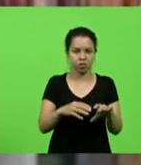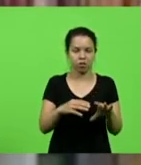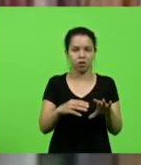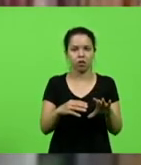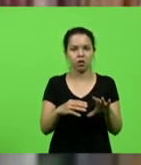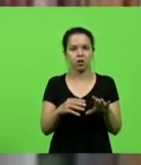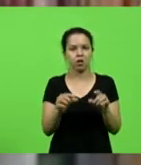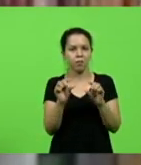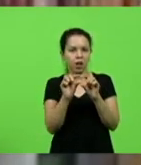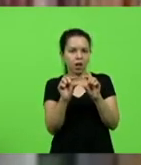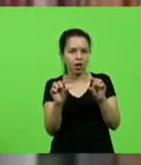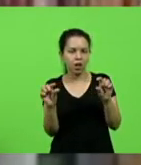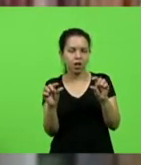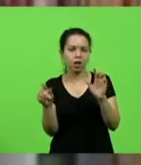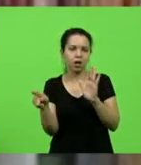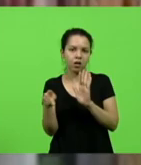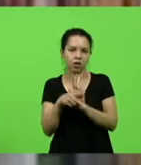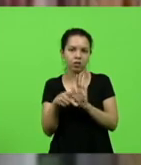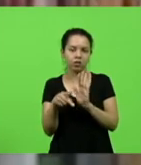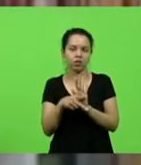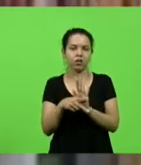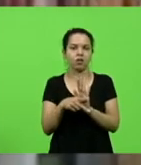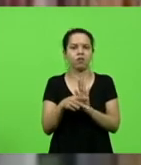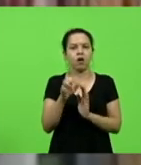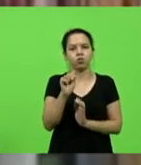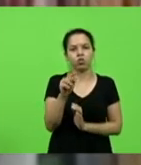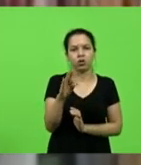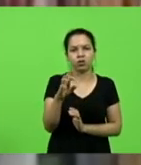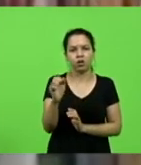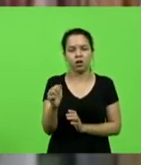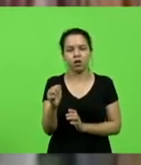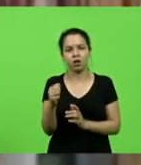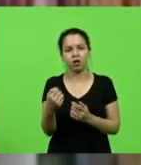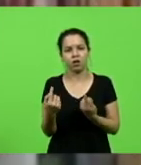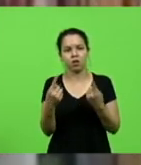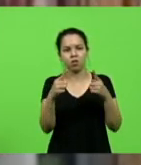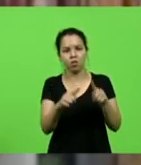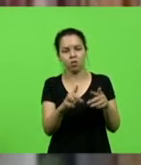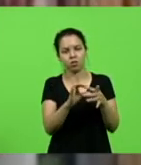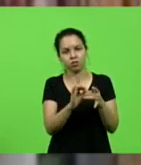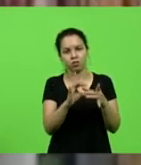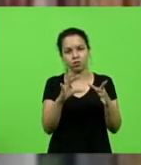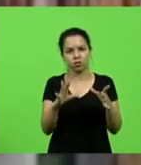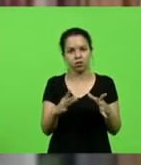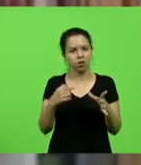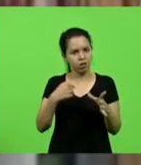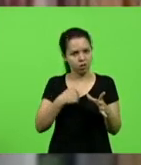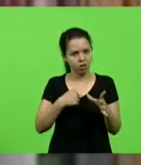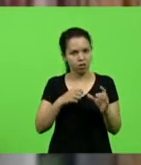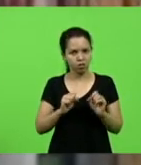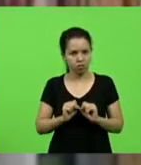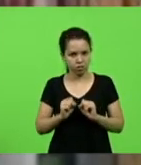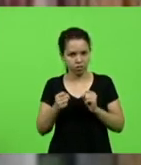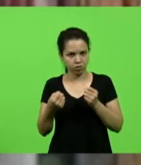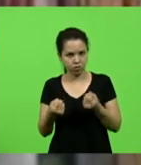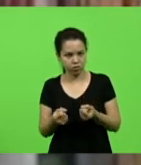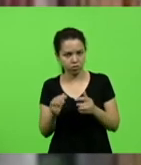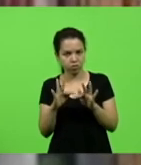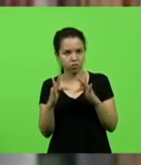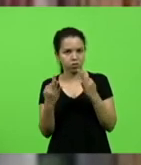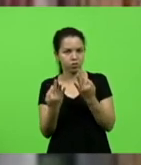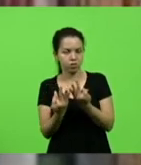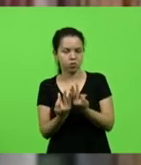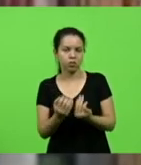por exemplo, autoritárias, antidemocráticas, e eu, como defensora das famílias, repudio essas classificações.